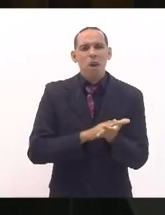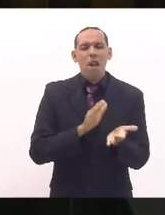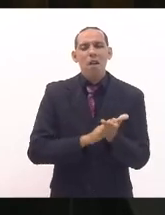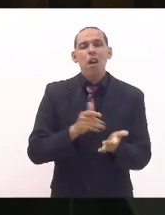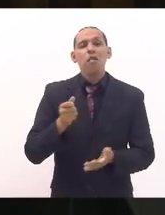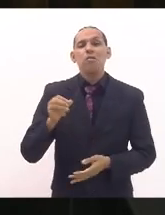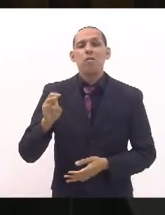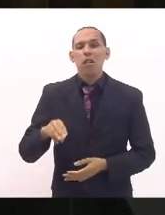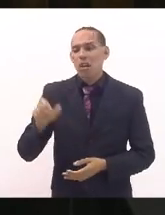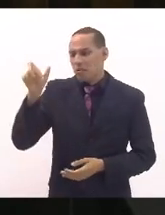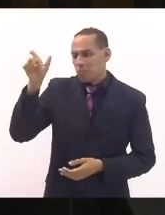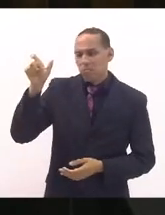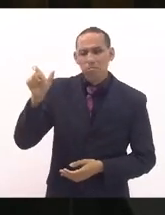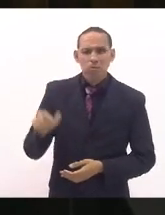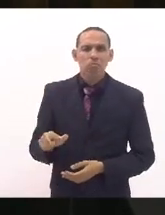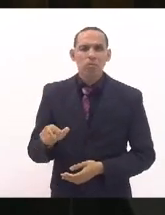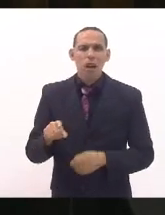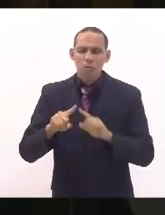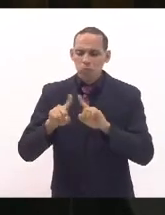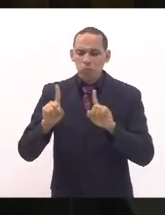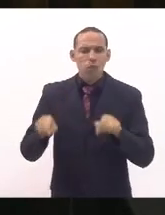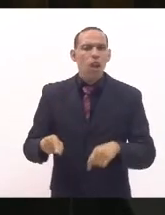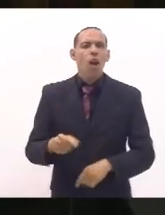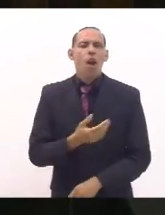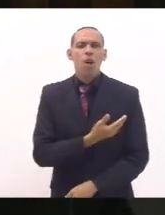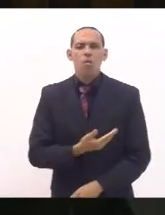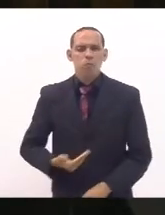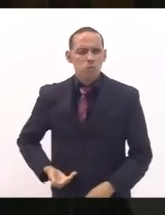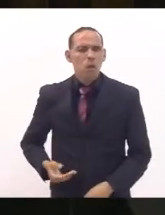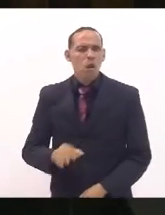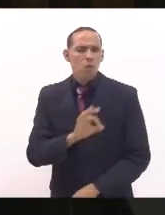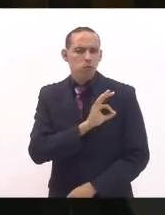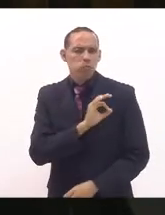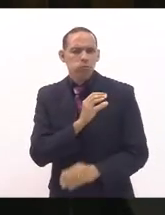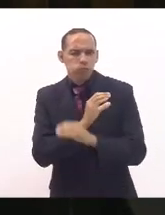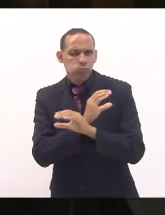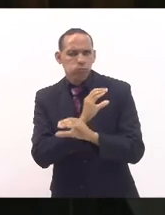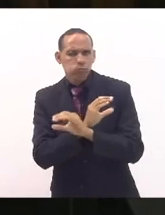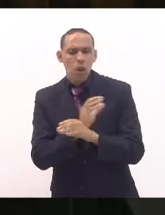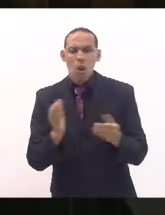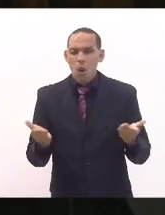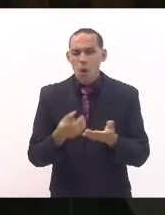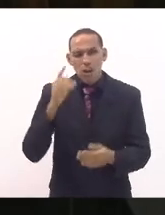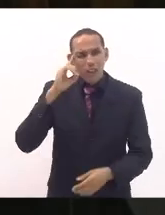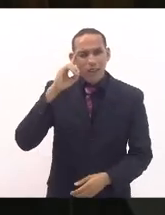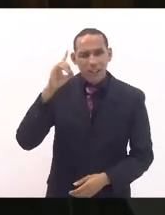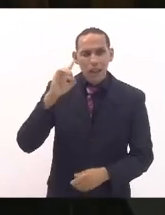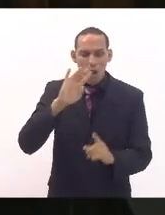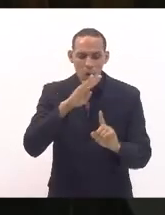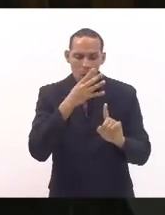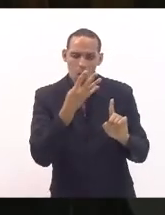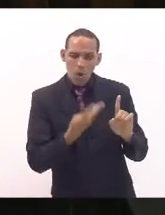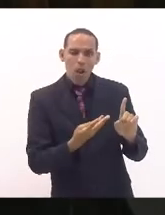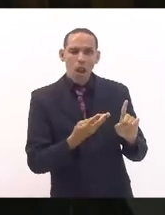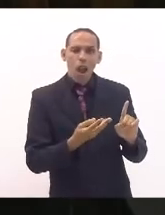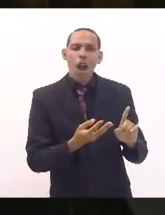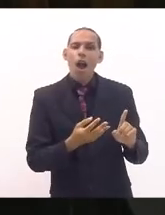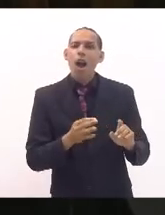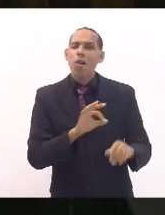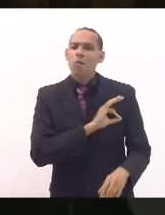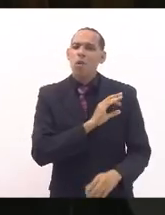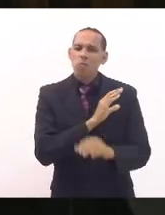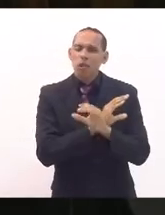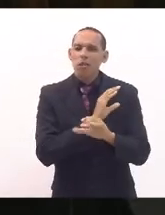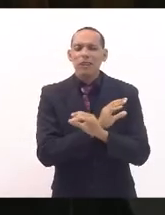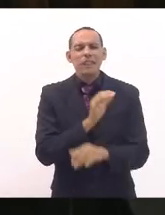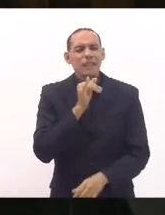canalha servidor público policial civil no dia de hoje, dia de homenagem à Polícia Civil. É